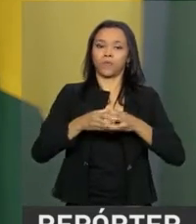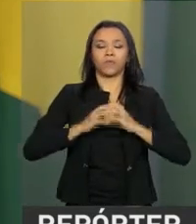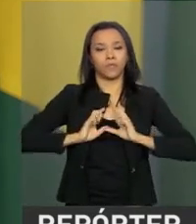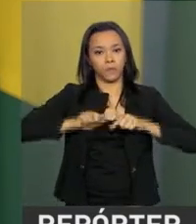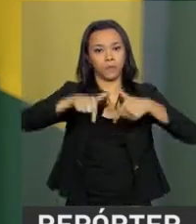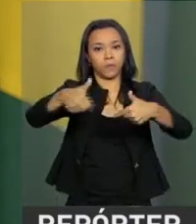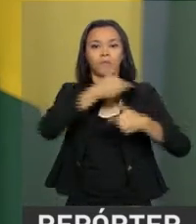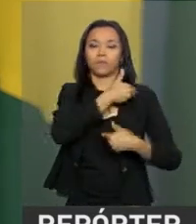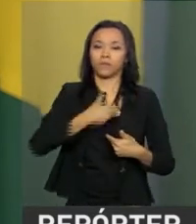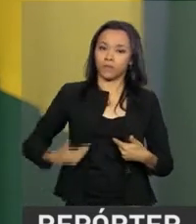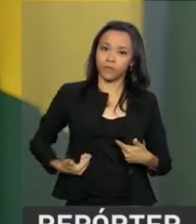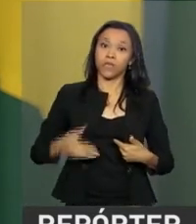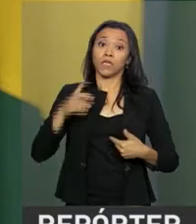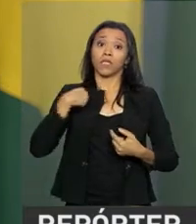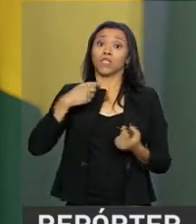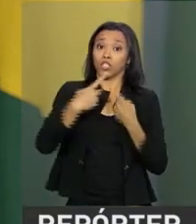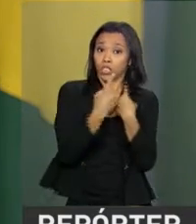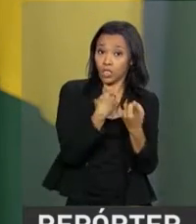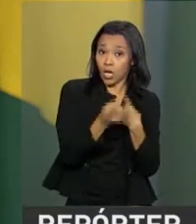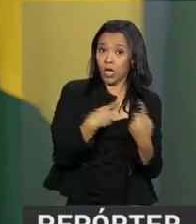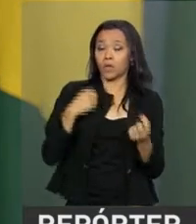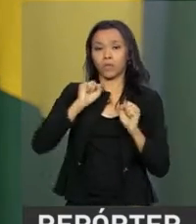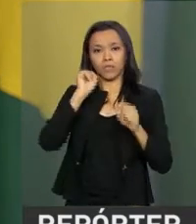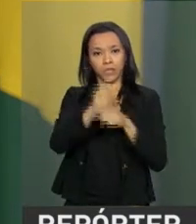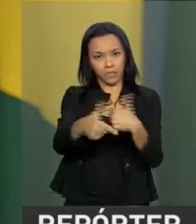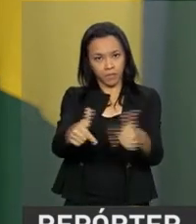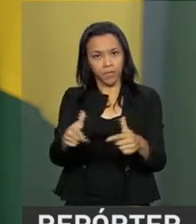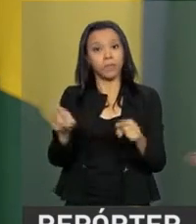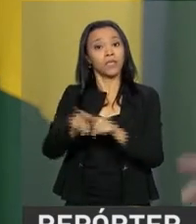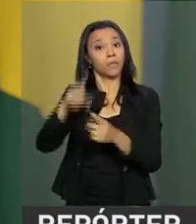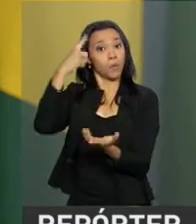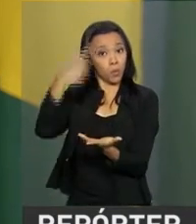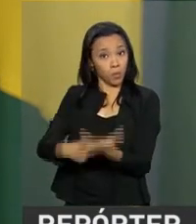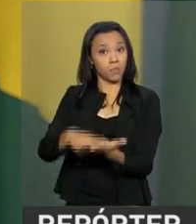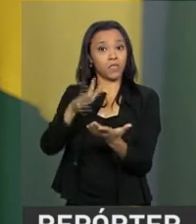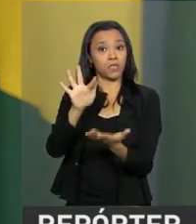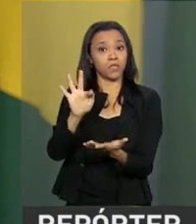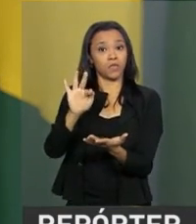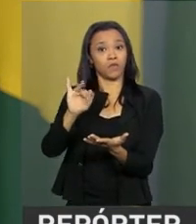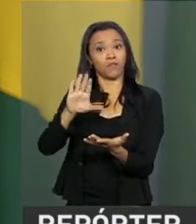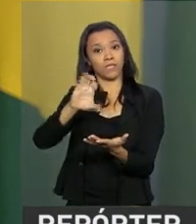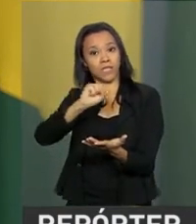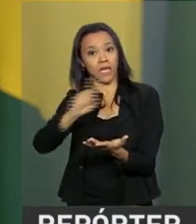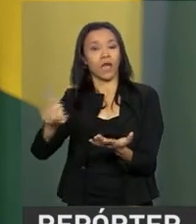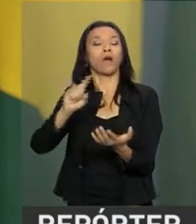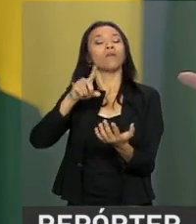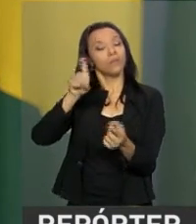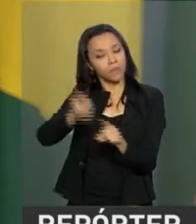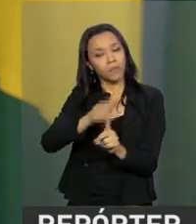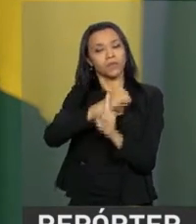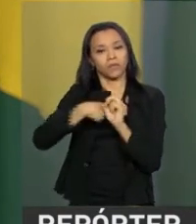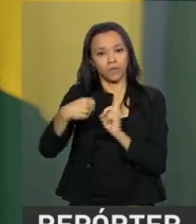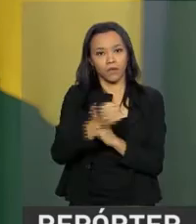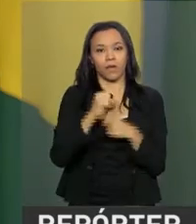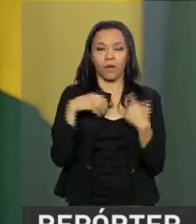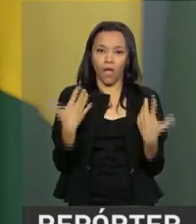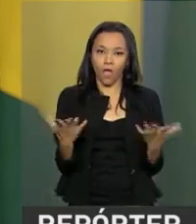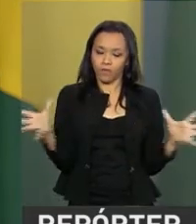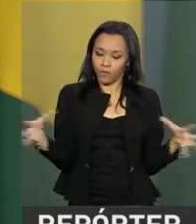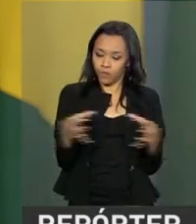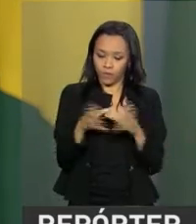diálogo, emprego, responsabilidade fiscal, daí o teto de gastos, e responsabilidade social, ou seja,